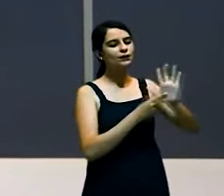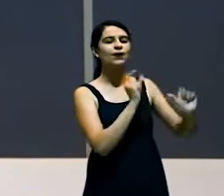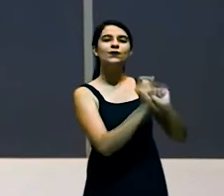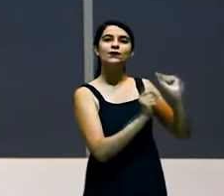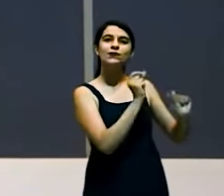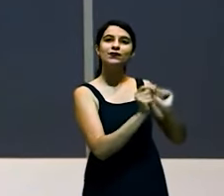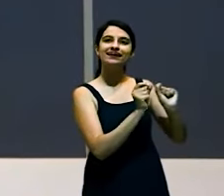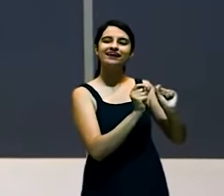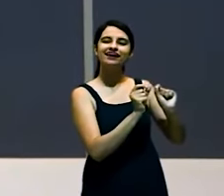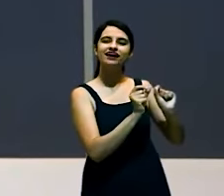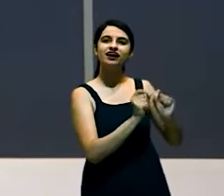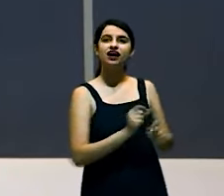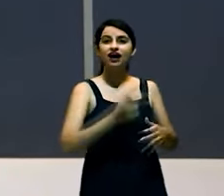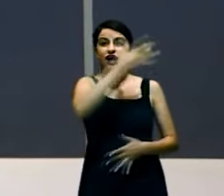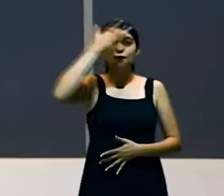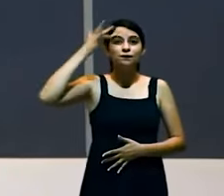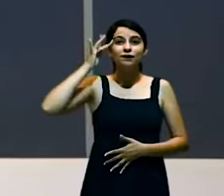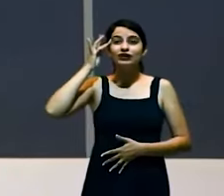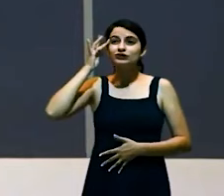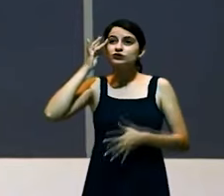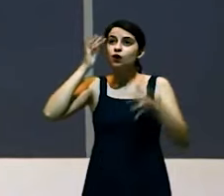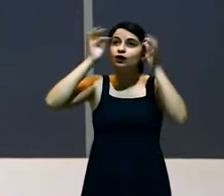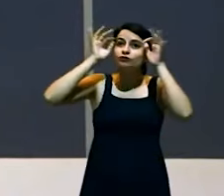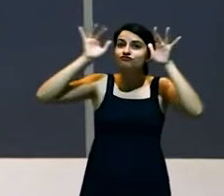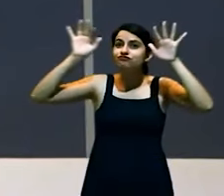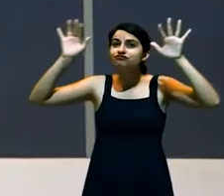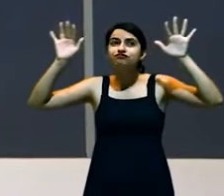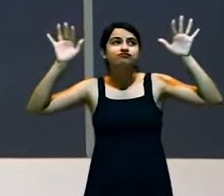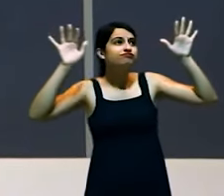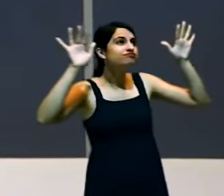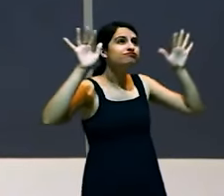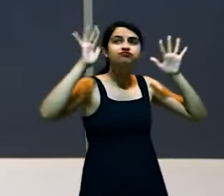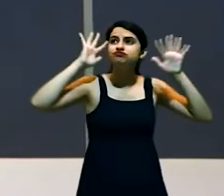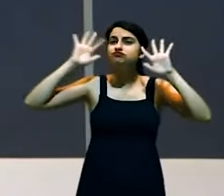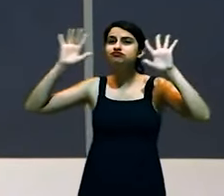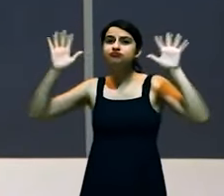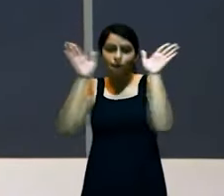O texto nos fala que Jesus está